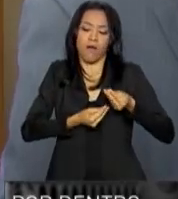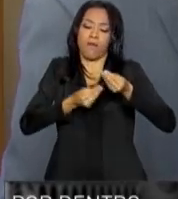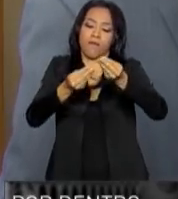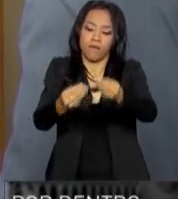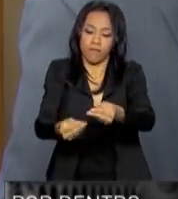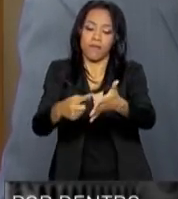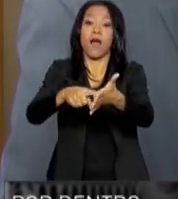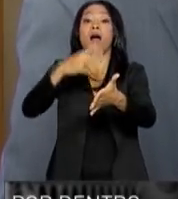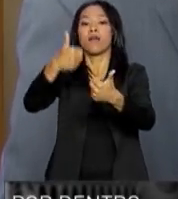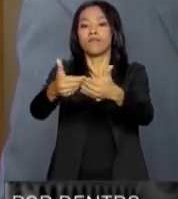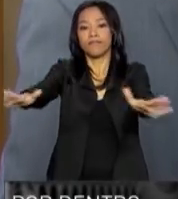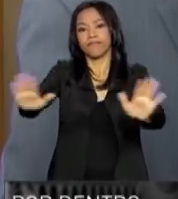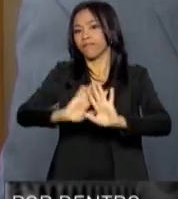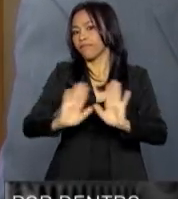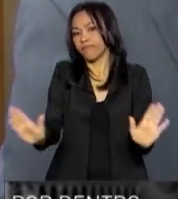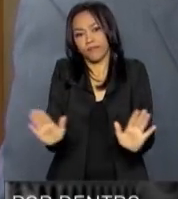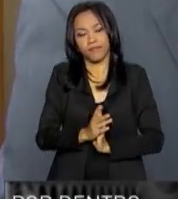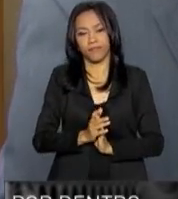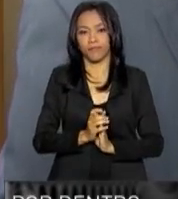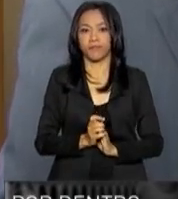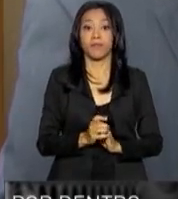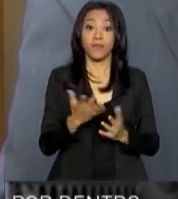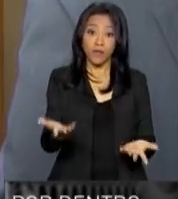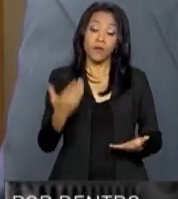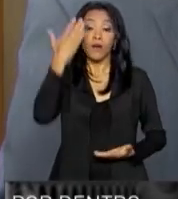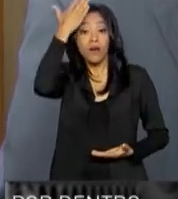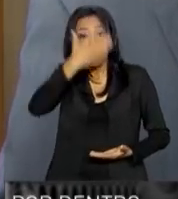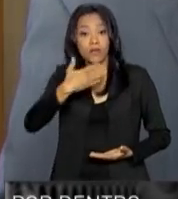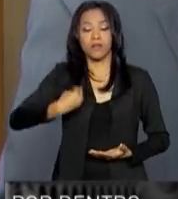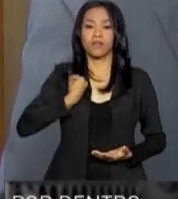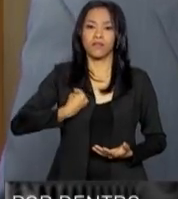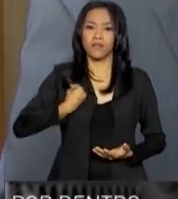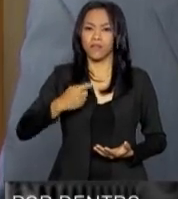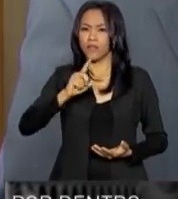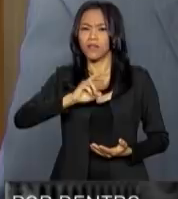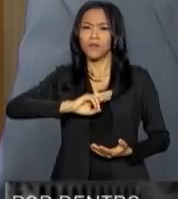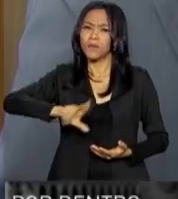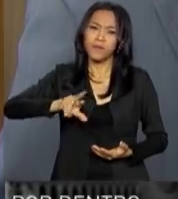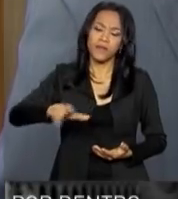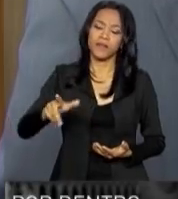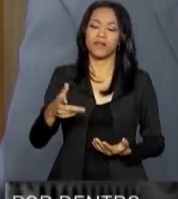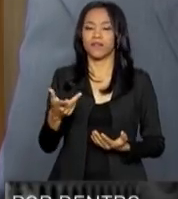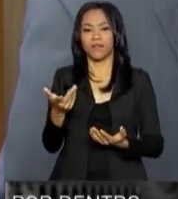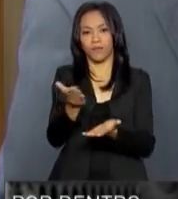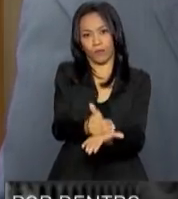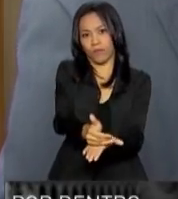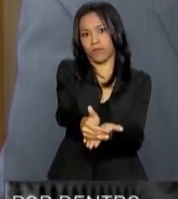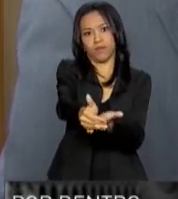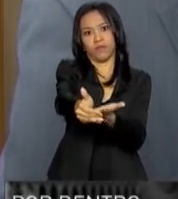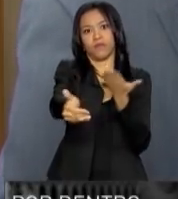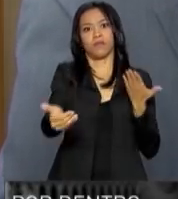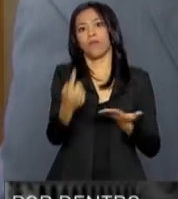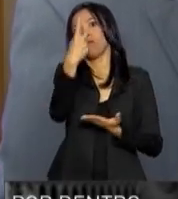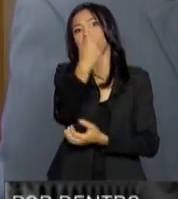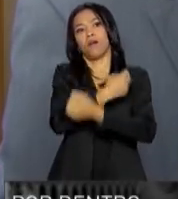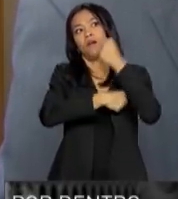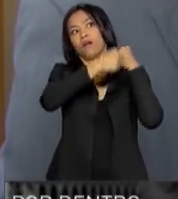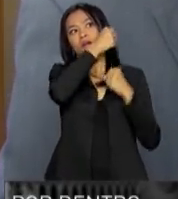agência o como disso o ofendido não é um processo estanque quer dizer ela ele não começou há um ano atrás